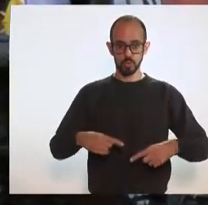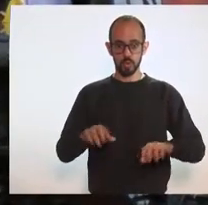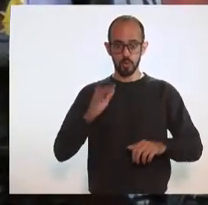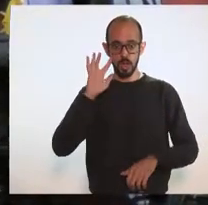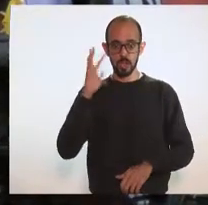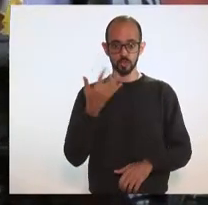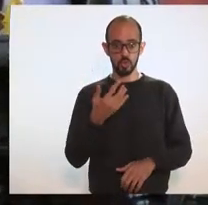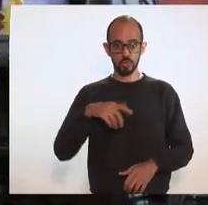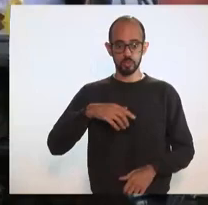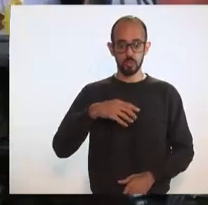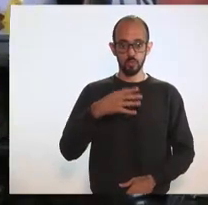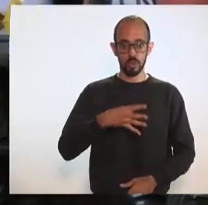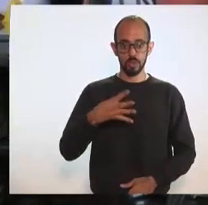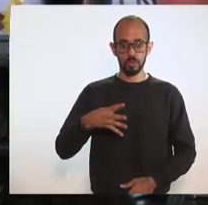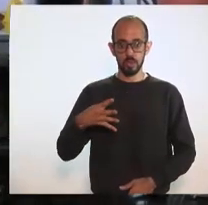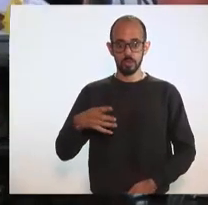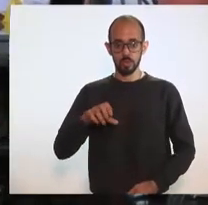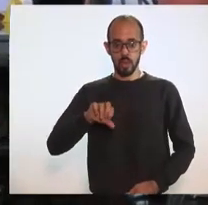de